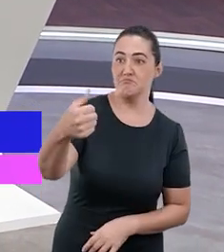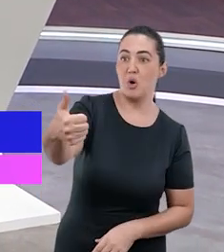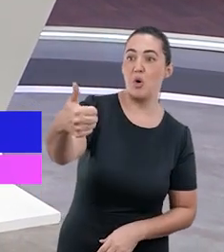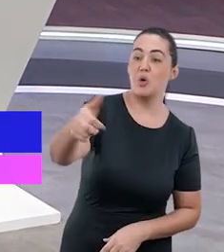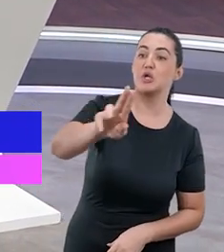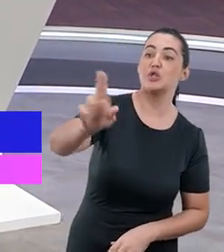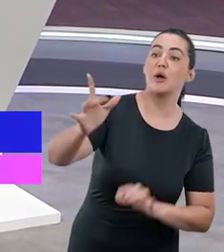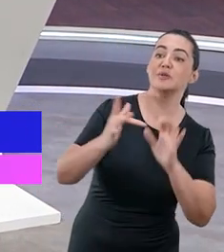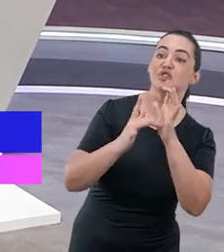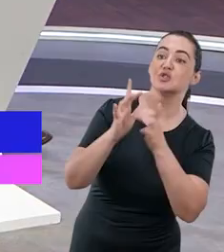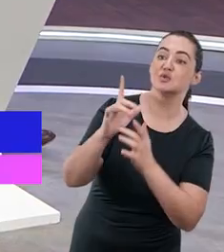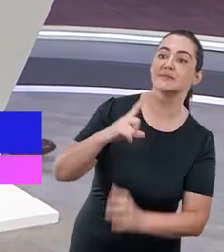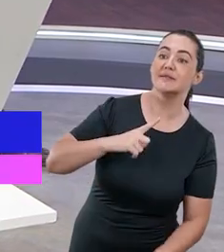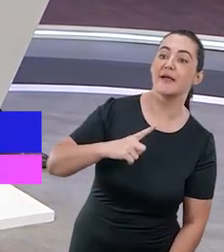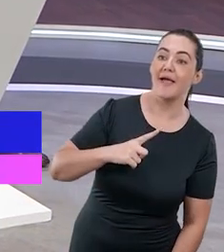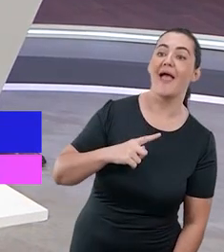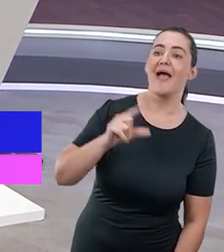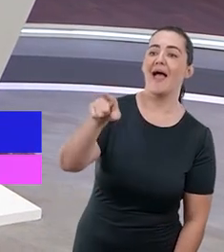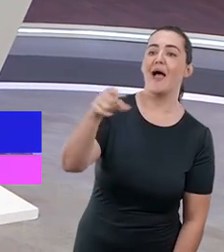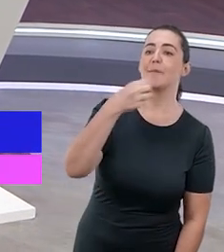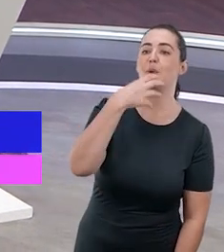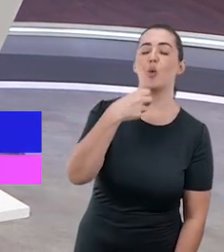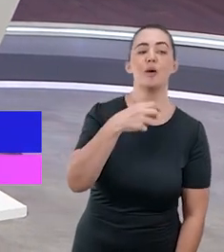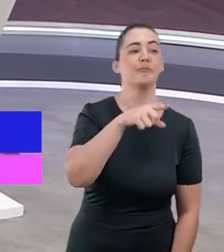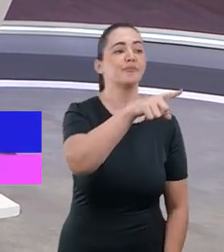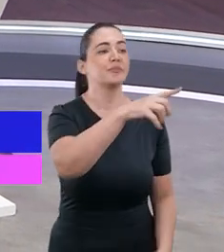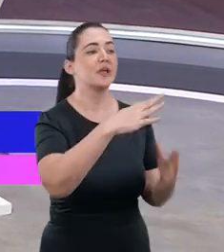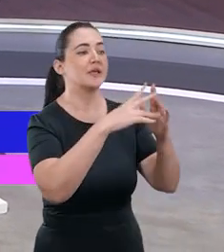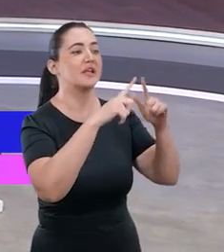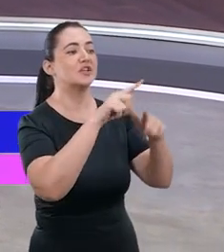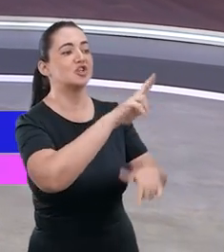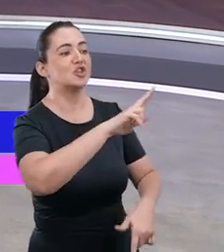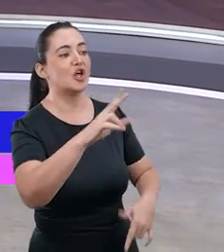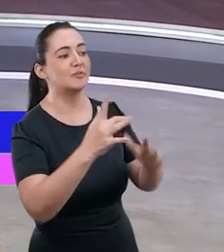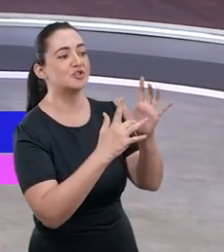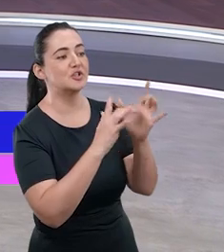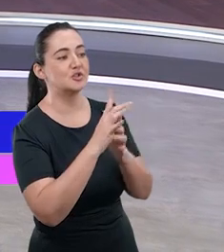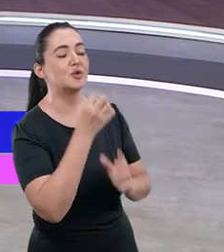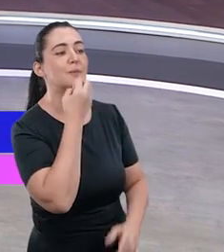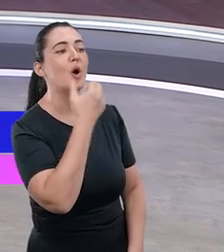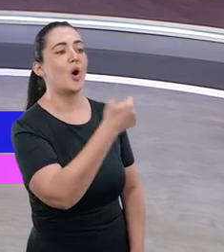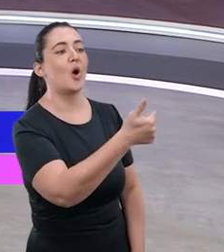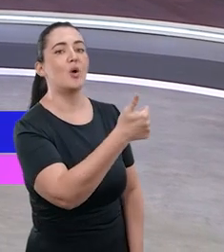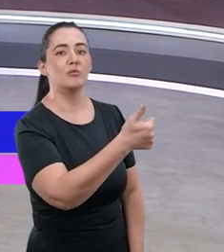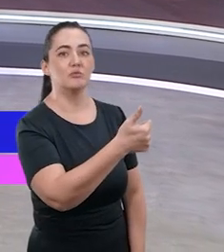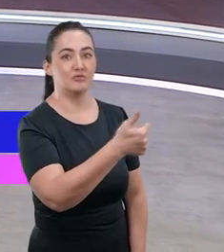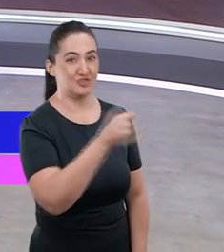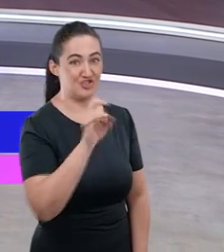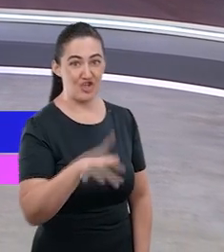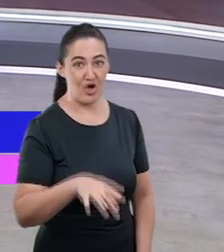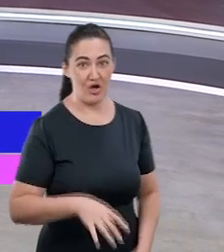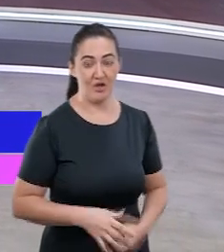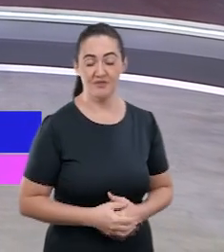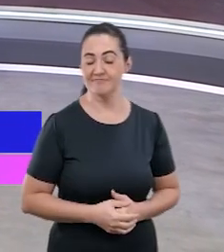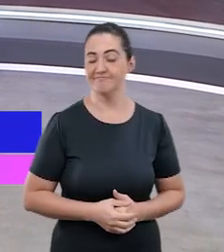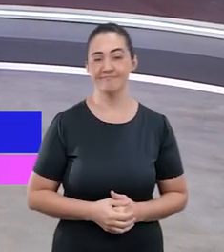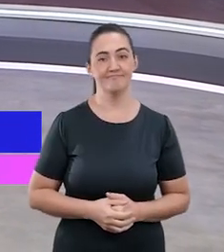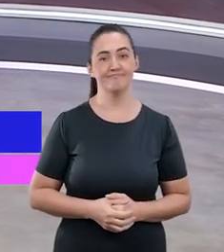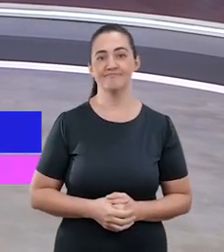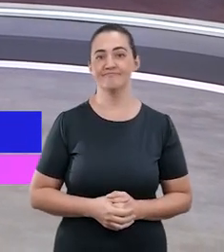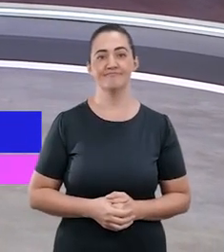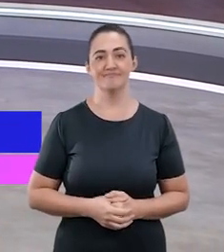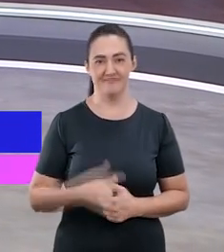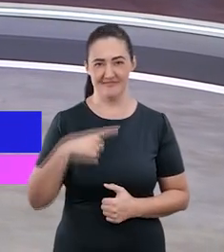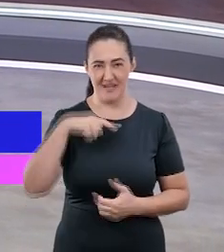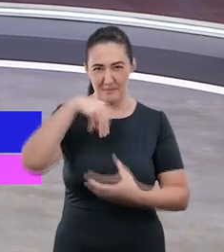que uma igreja cumprisse o seu papel ou cumprisse o seu propósito? Será que é isso que eu encontro